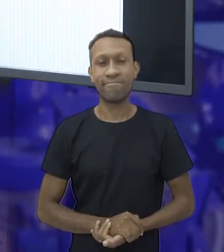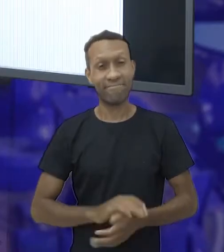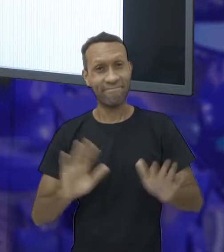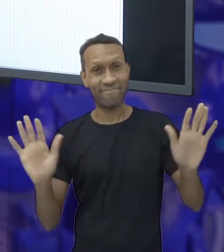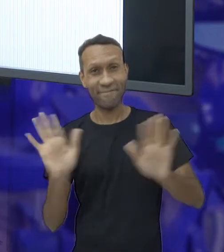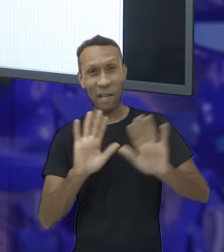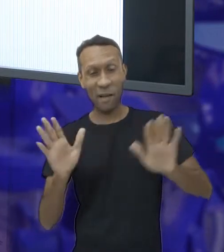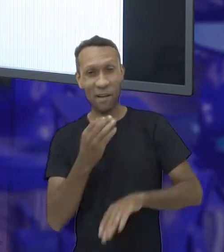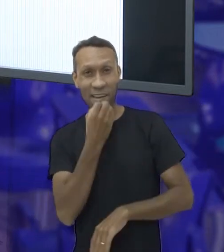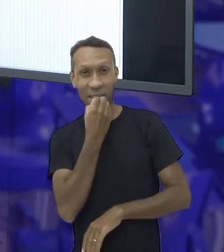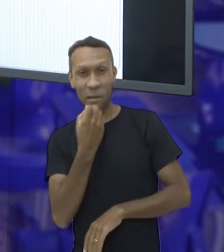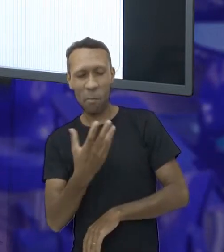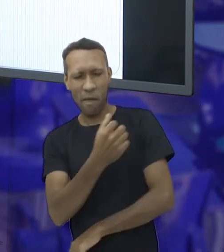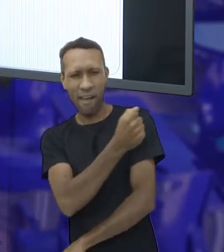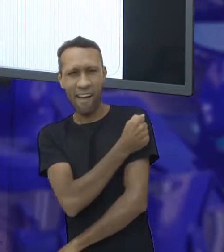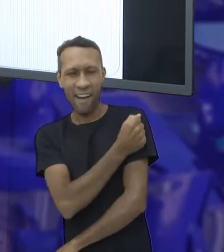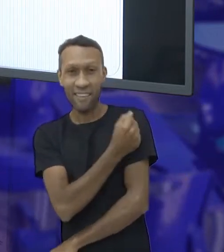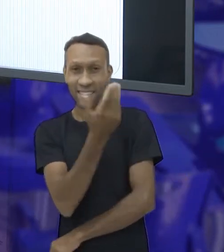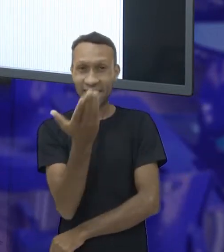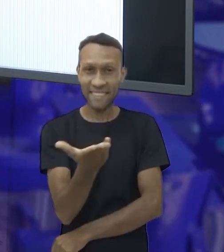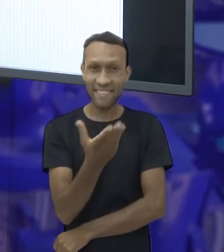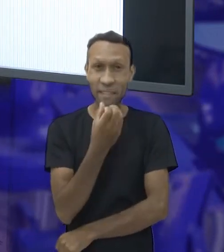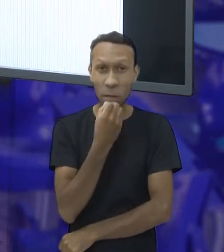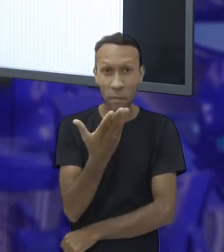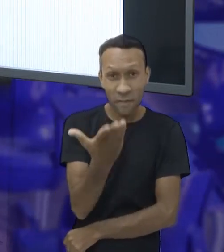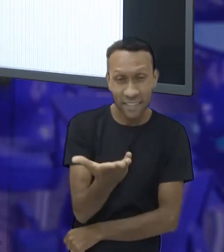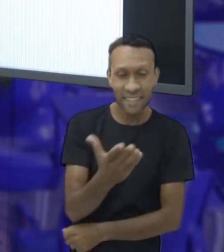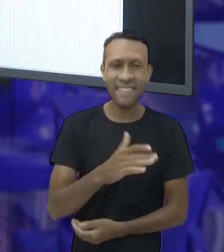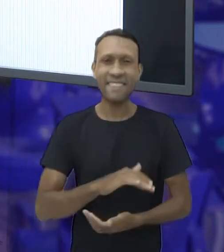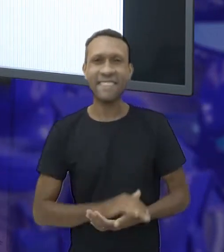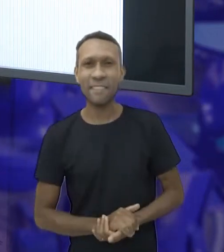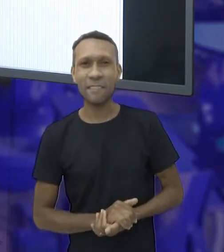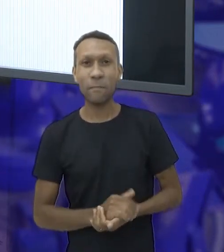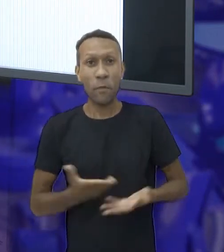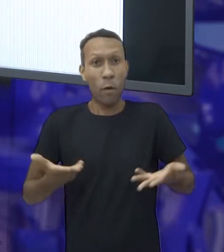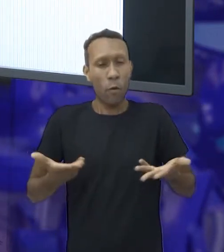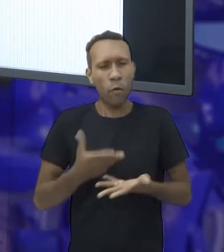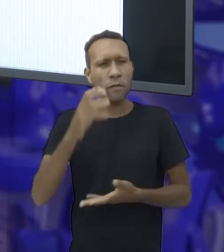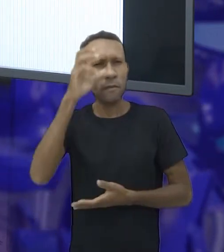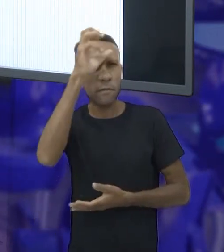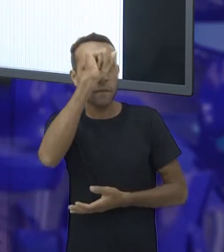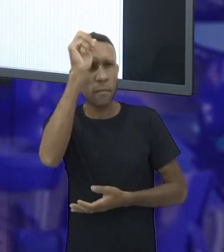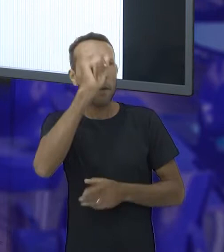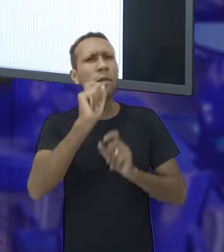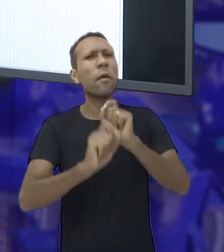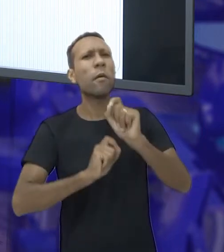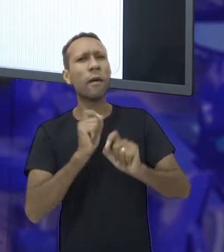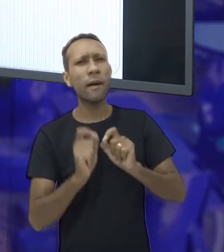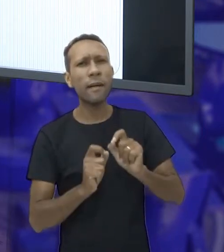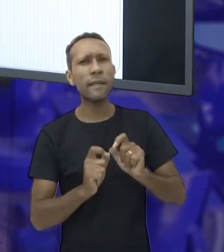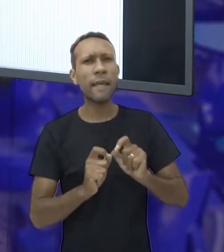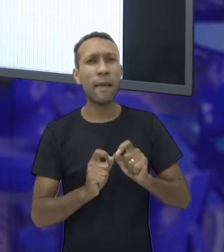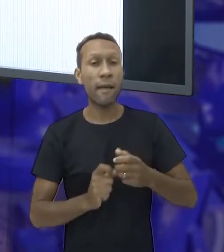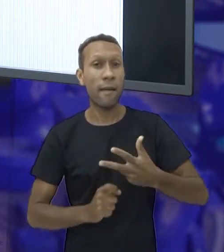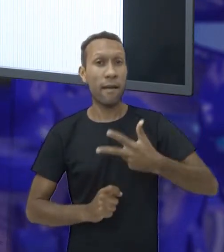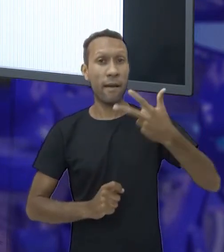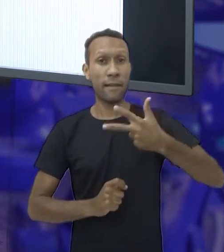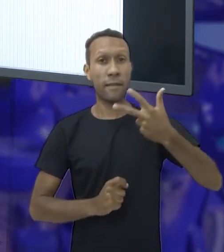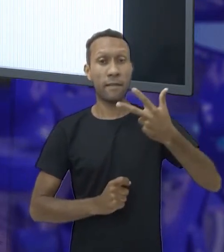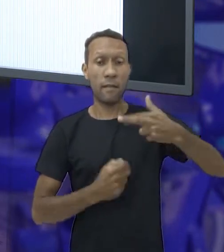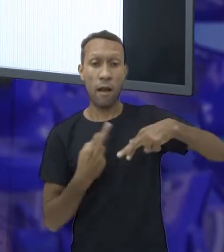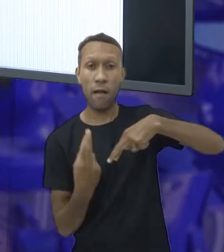Olá, querido aluno, olá, querida aluna, tudo bem? Bom, na aula de hoje nós vamos ver a terceira